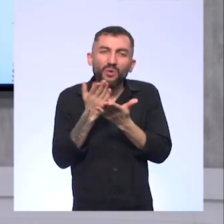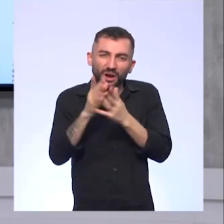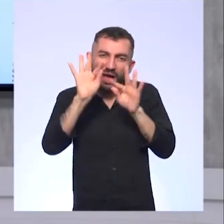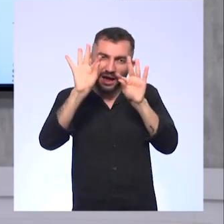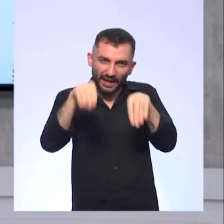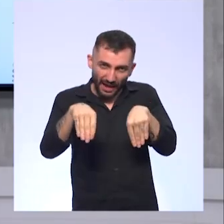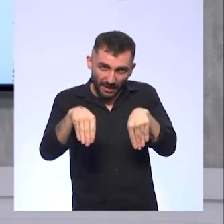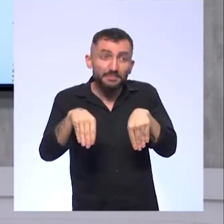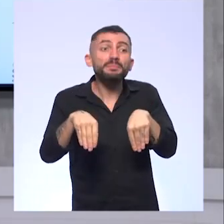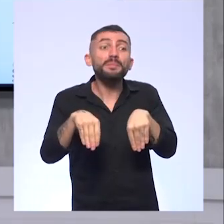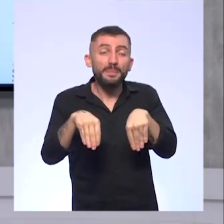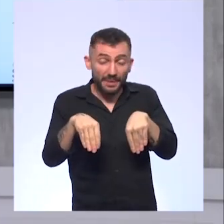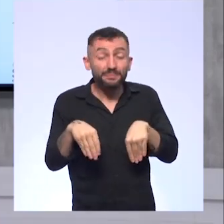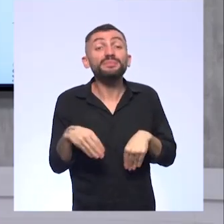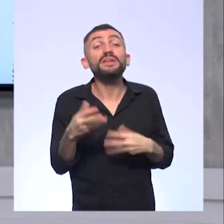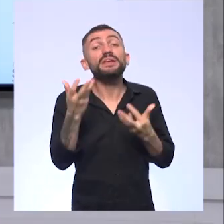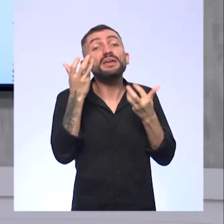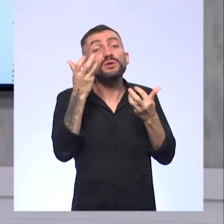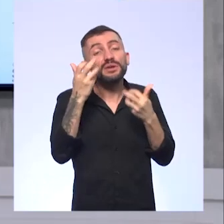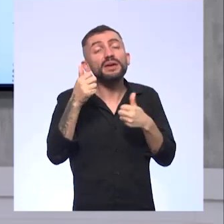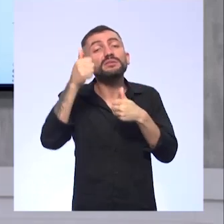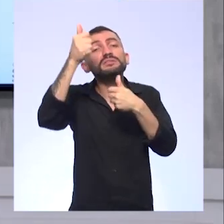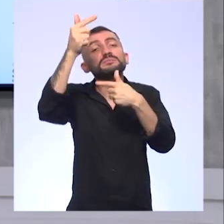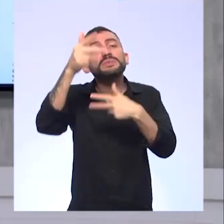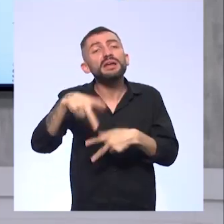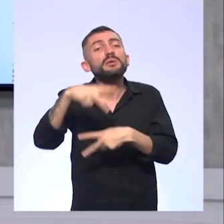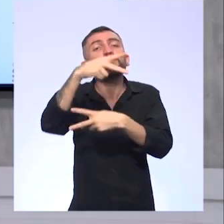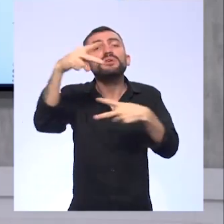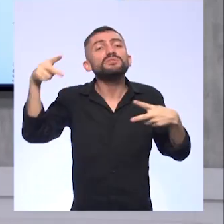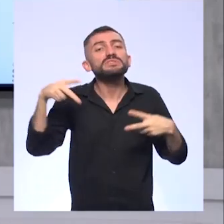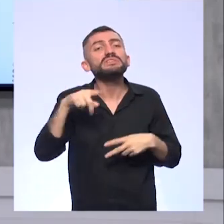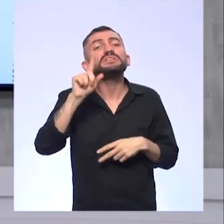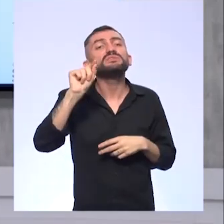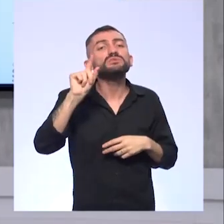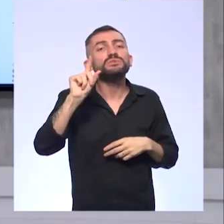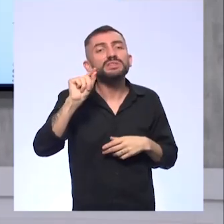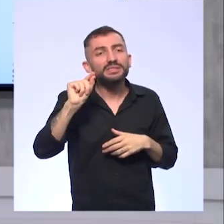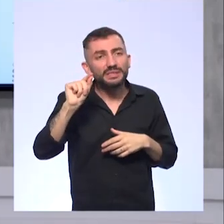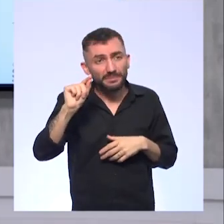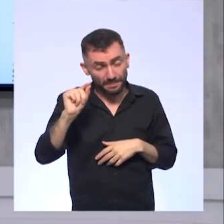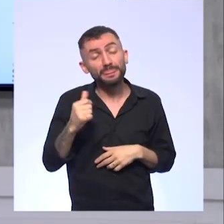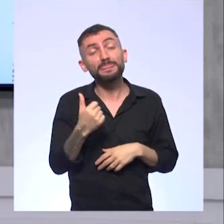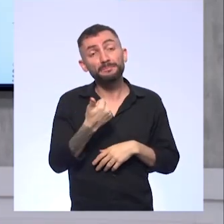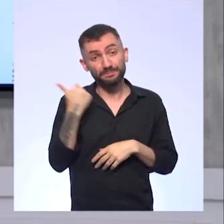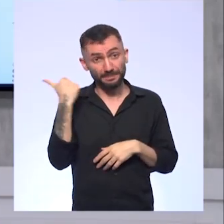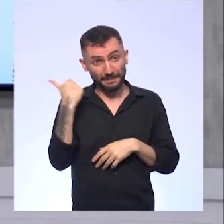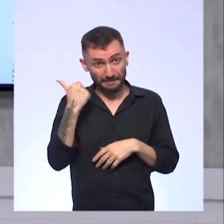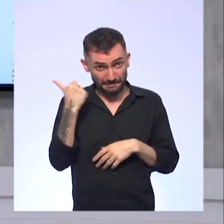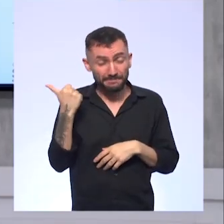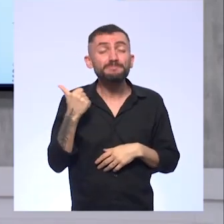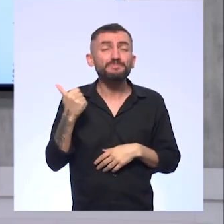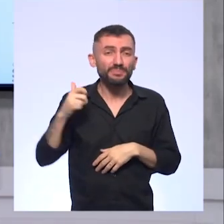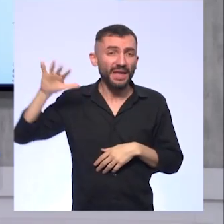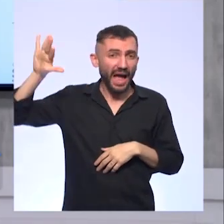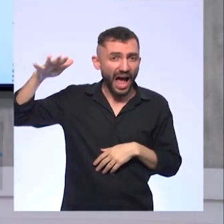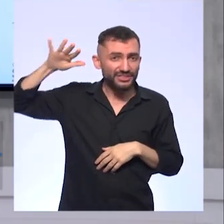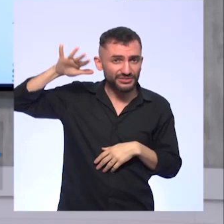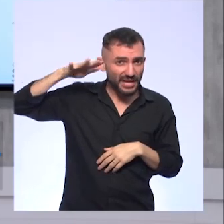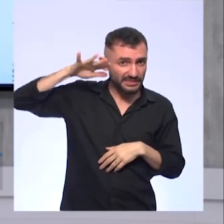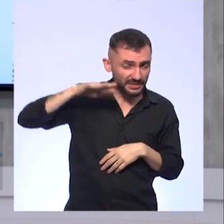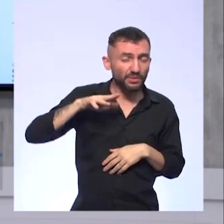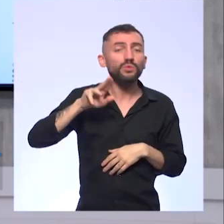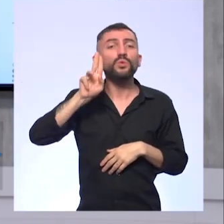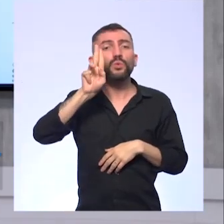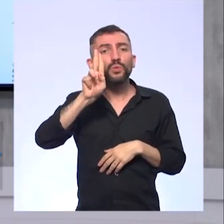então a realizar com vocês falando para vocês um pouco que é tipo de radiação chamada a